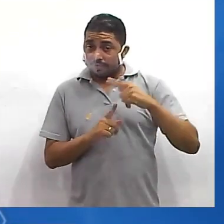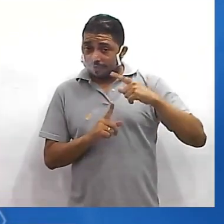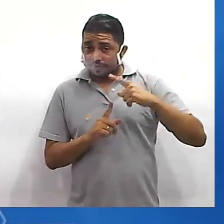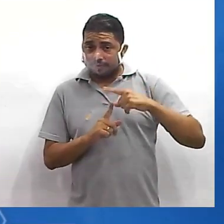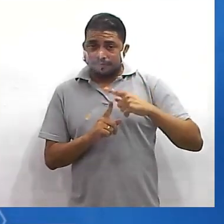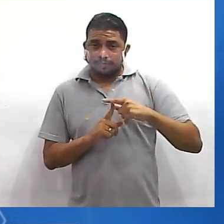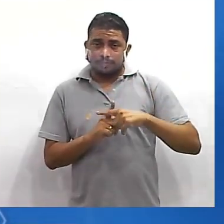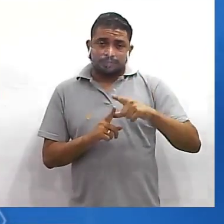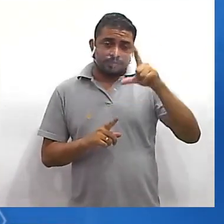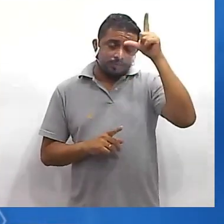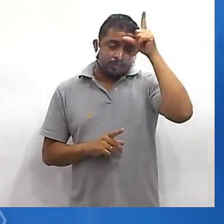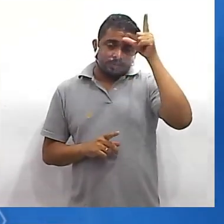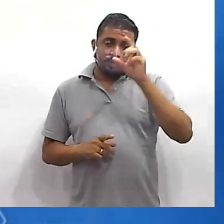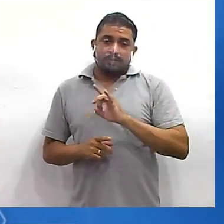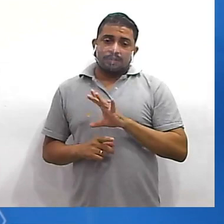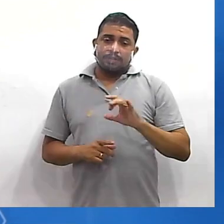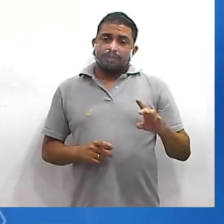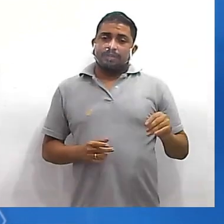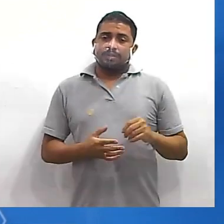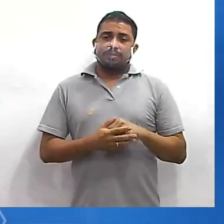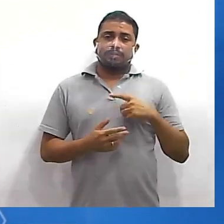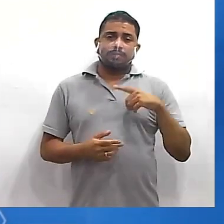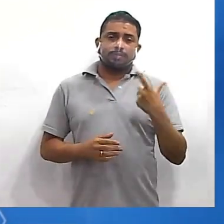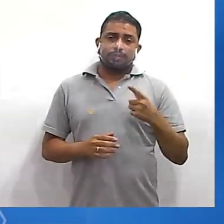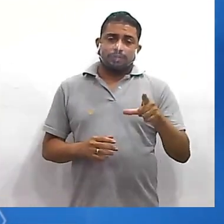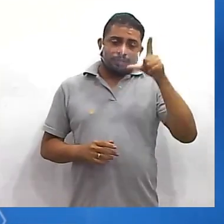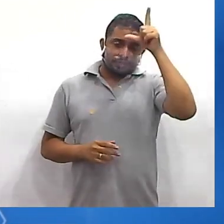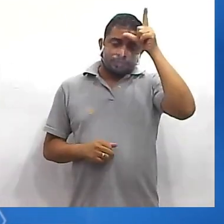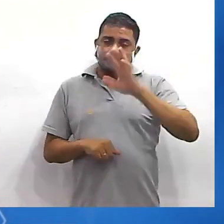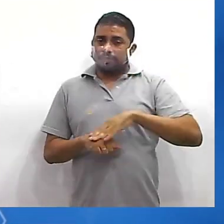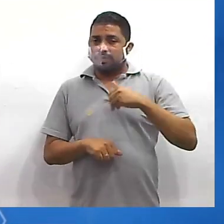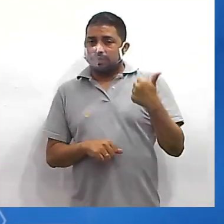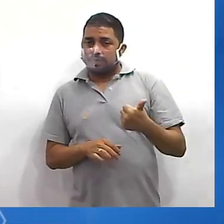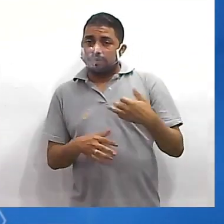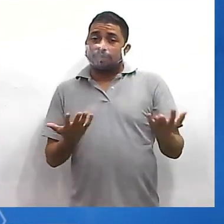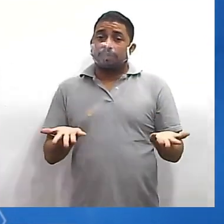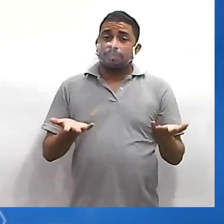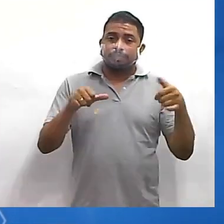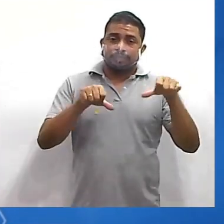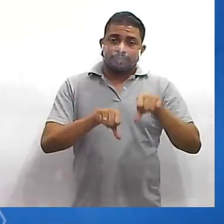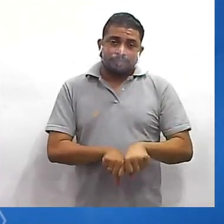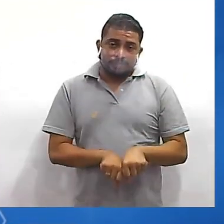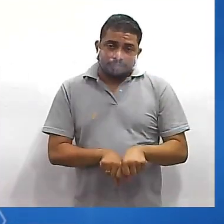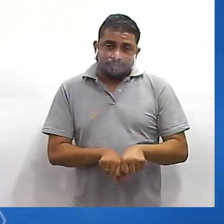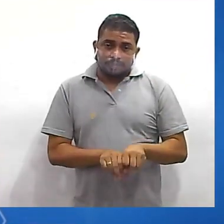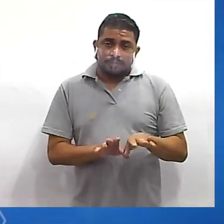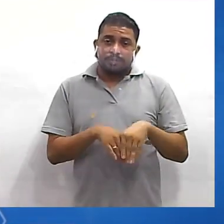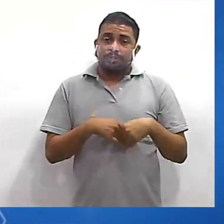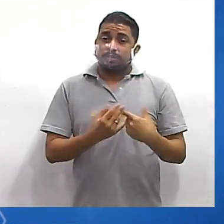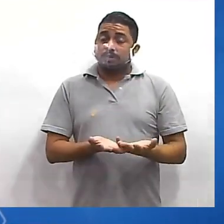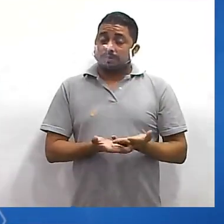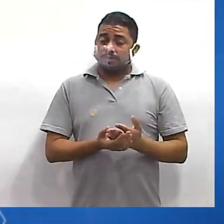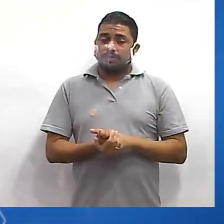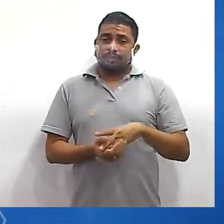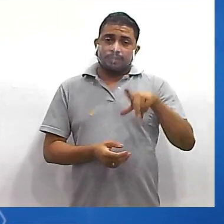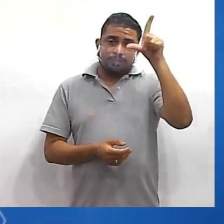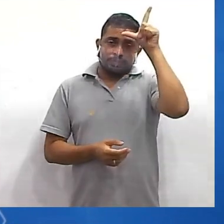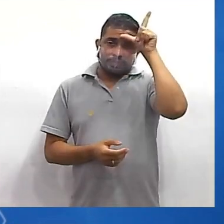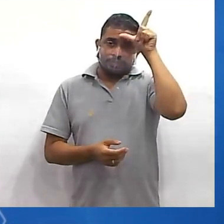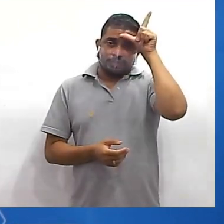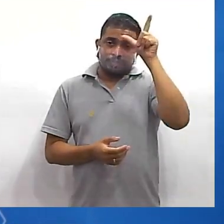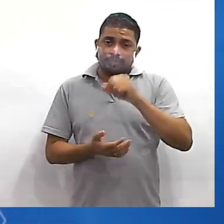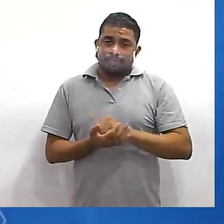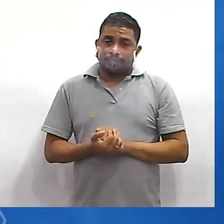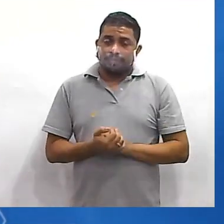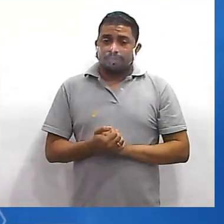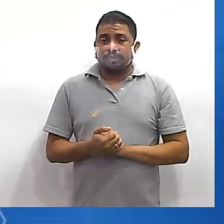liderança, não existe uma liderança melhor ou pior, né? Então, a liderança autocrática, apesar